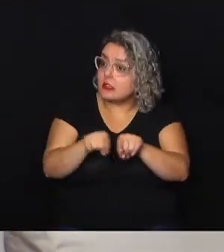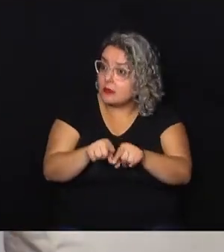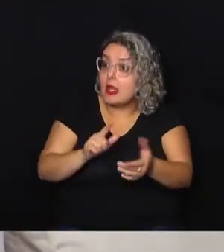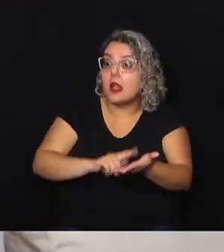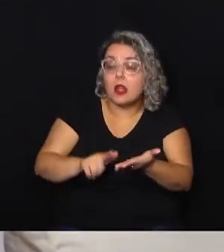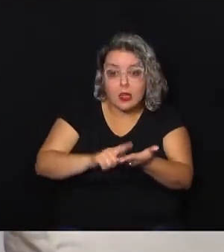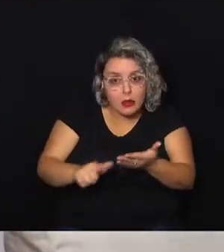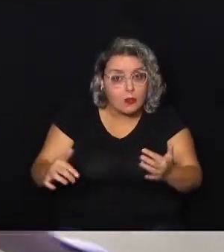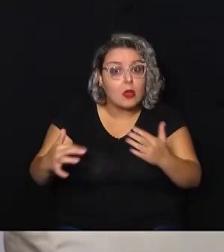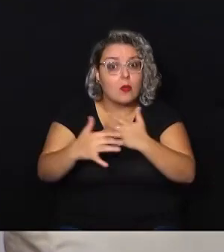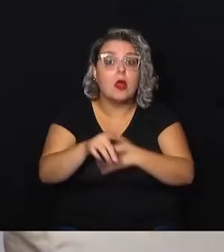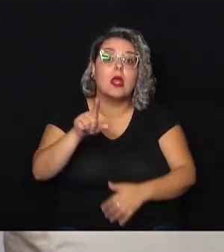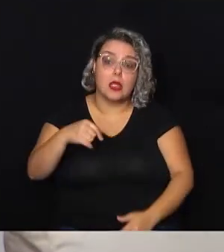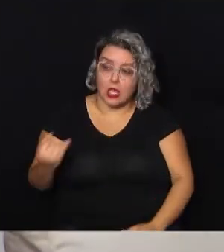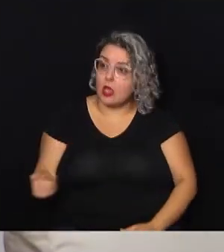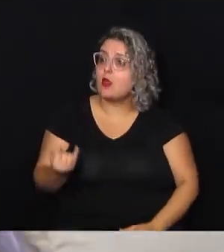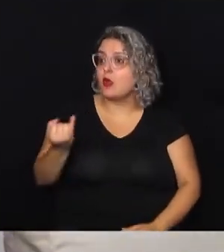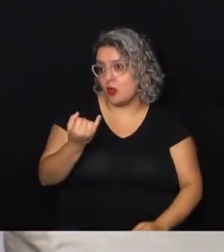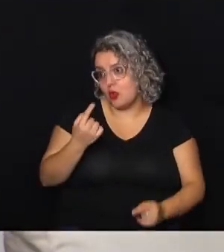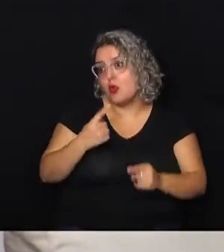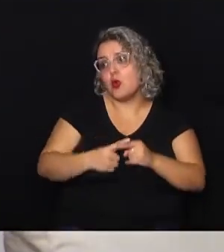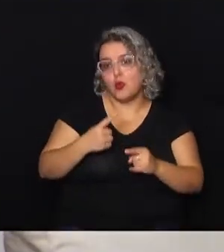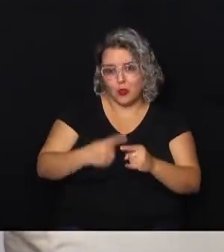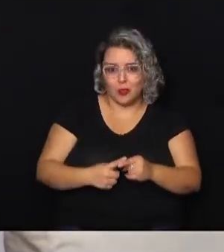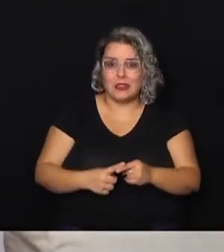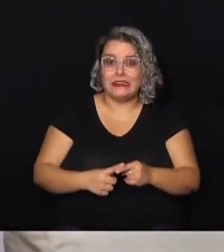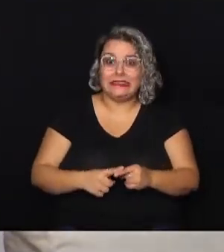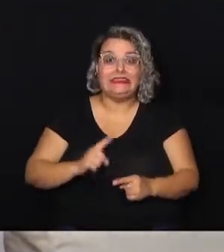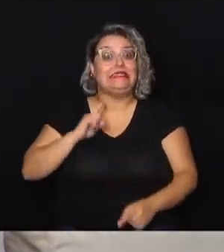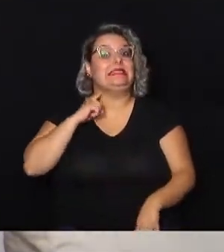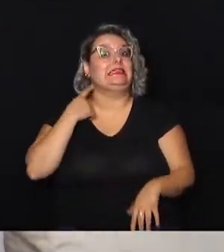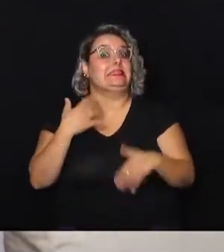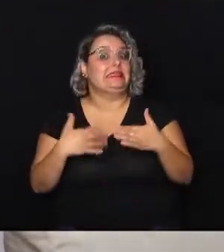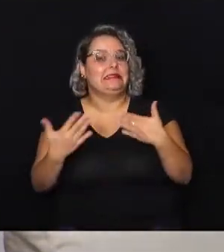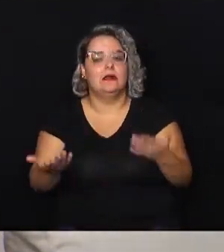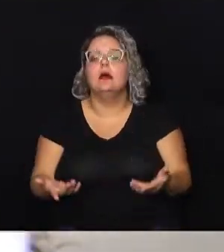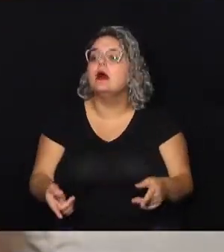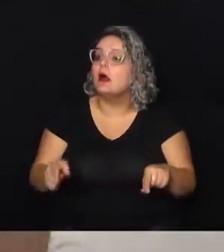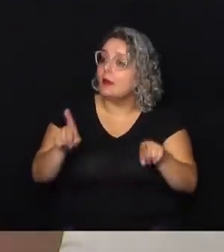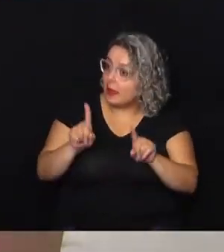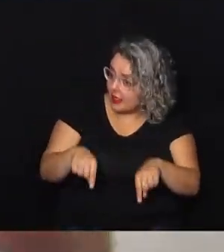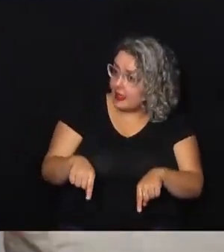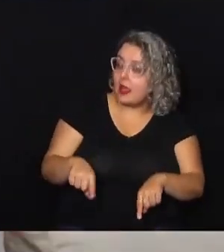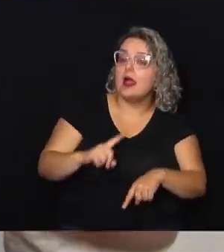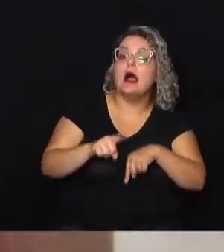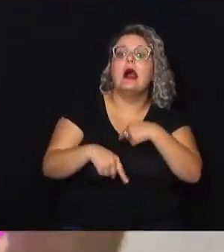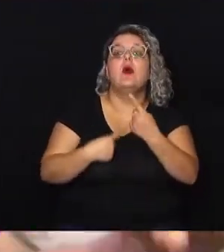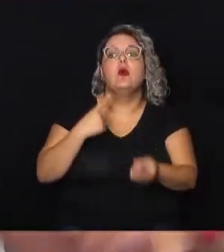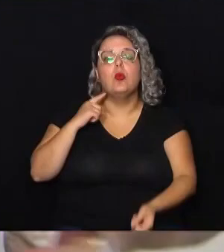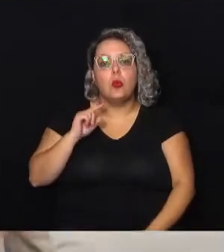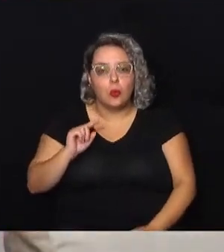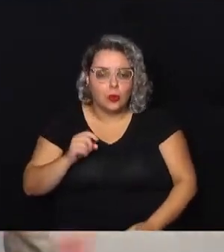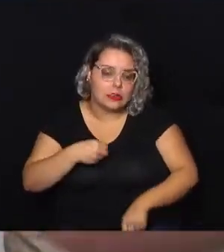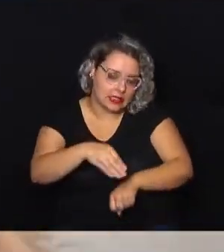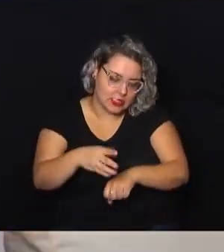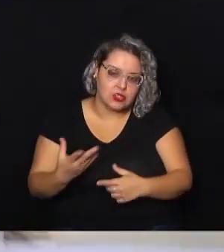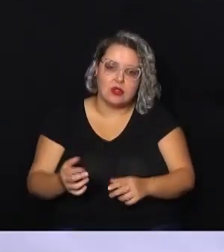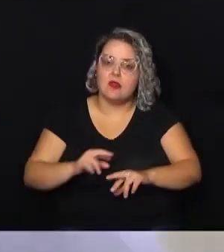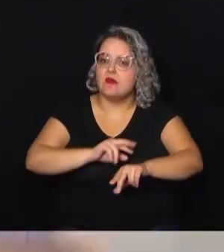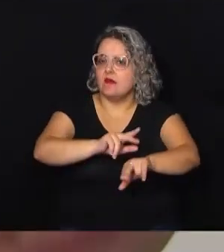que é fundamental, porque a gente gera muito lixo, mas essa é outra dica. A gente vai ter